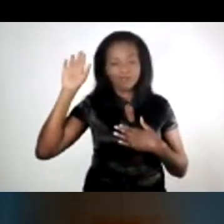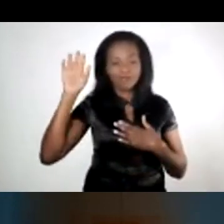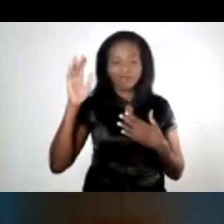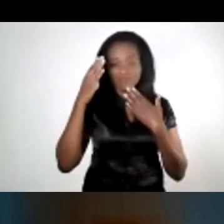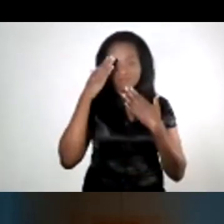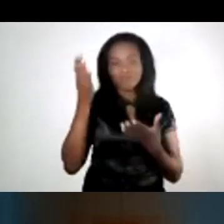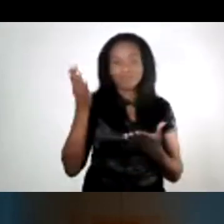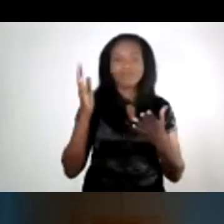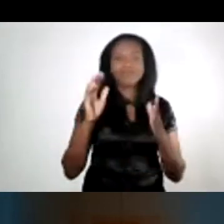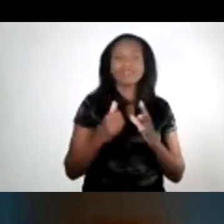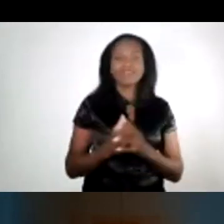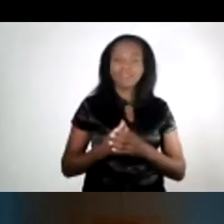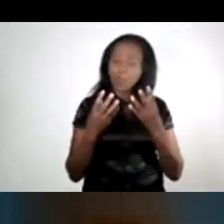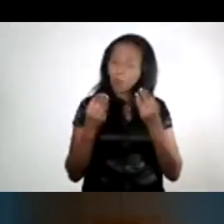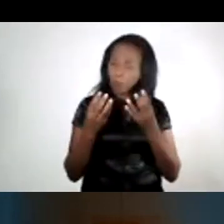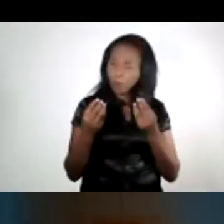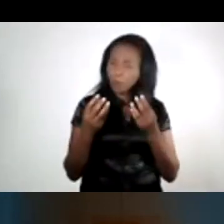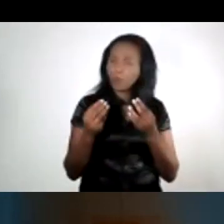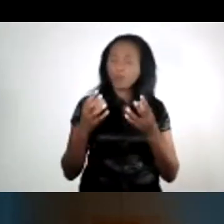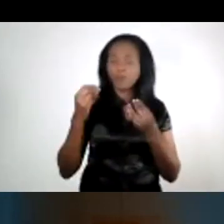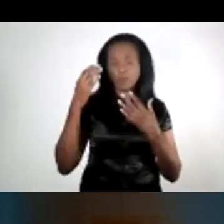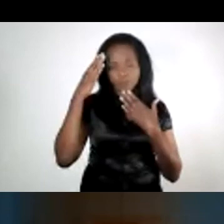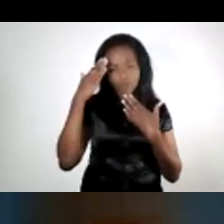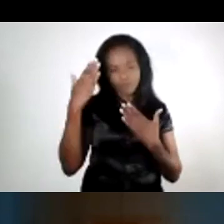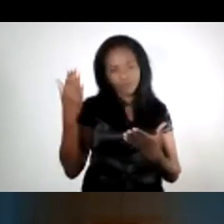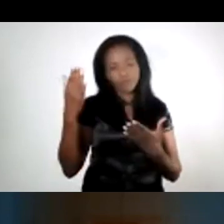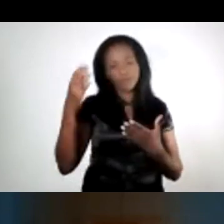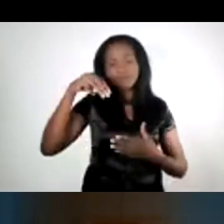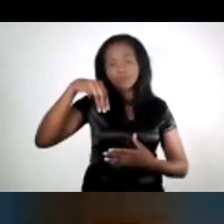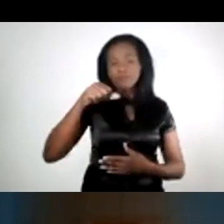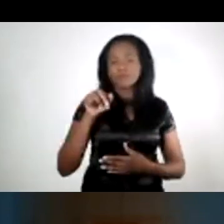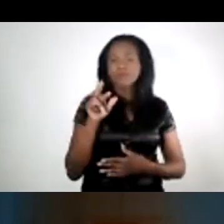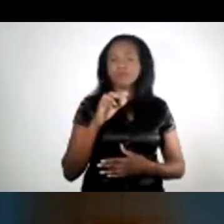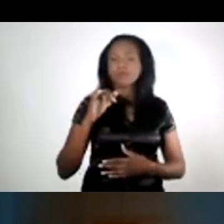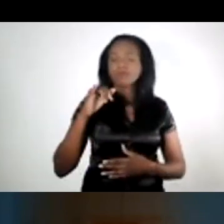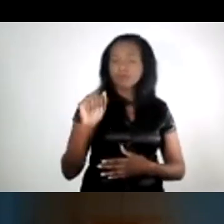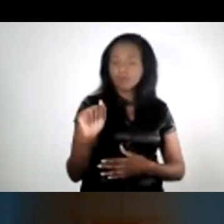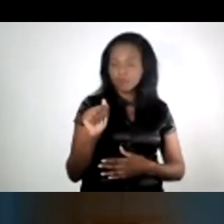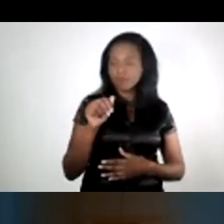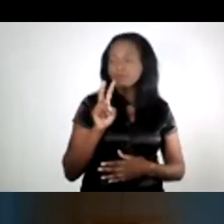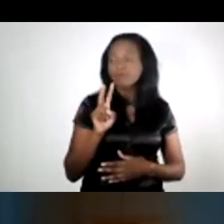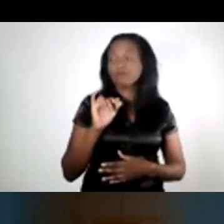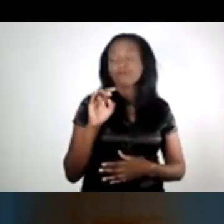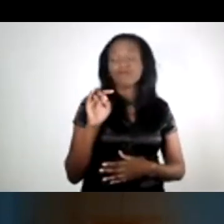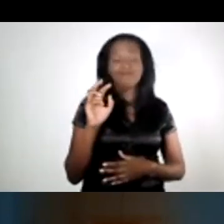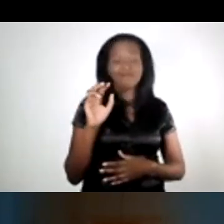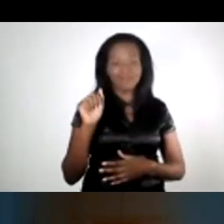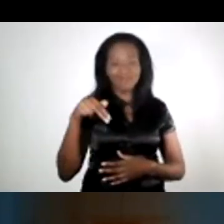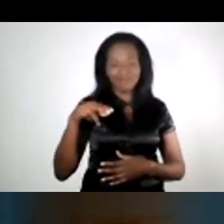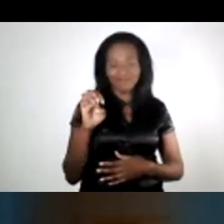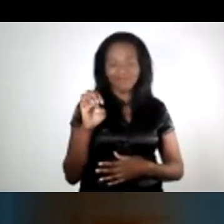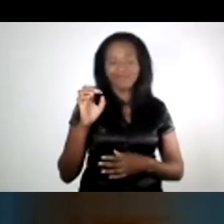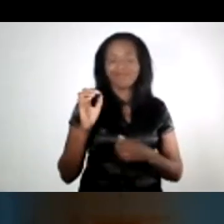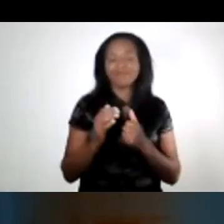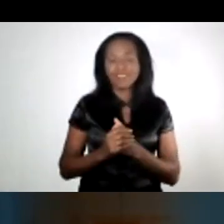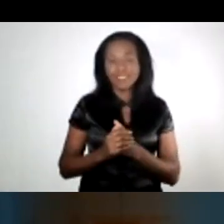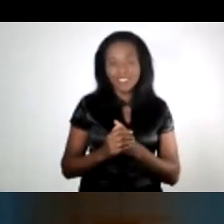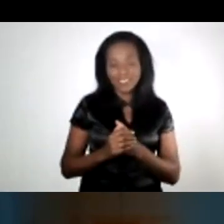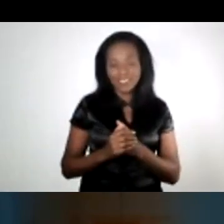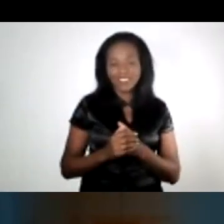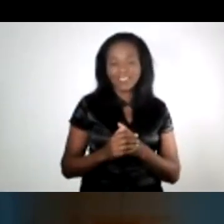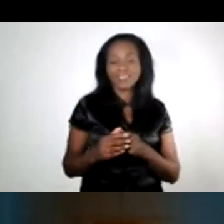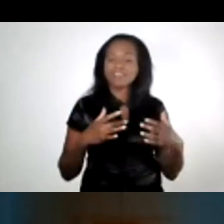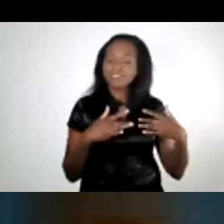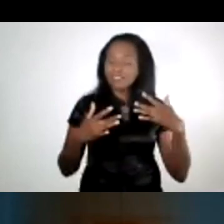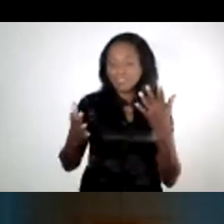Agradecer muitíssimo a Márcia Viviane, que, né, pela participação, pela disponibilidade